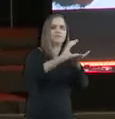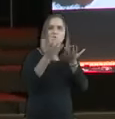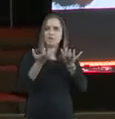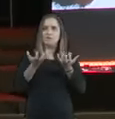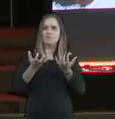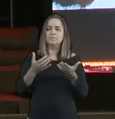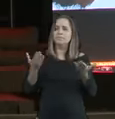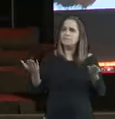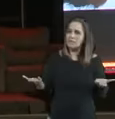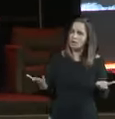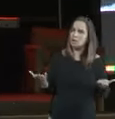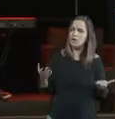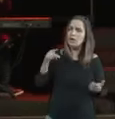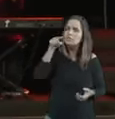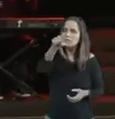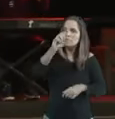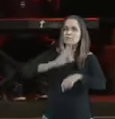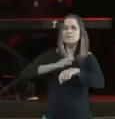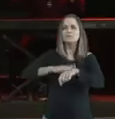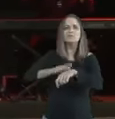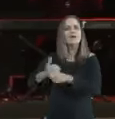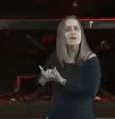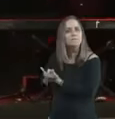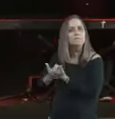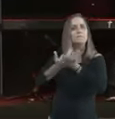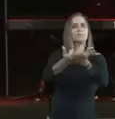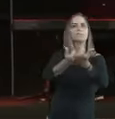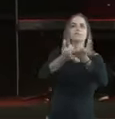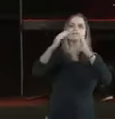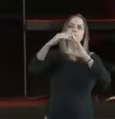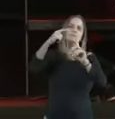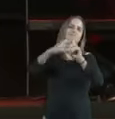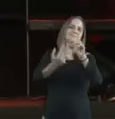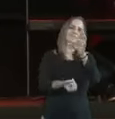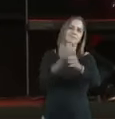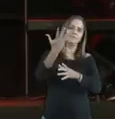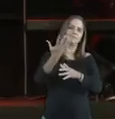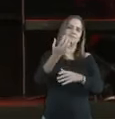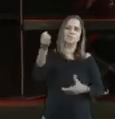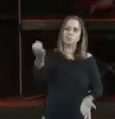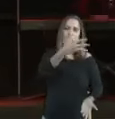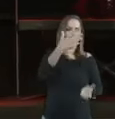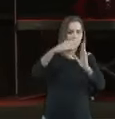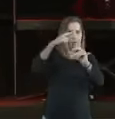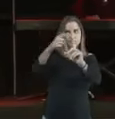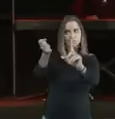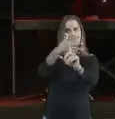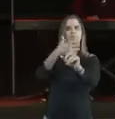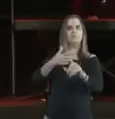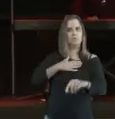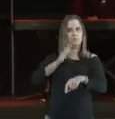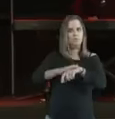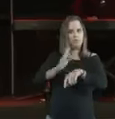igreja. Você. Você vai receber as fotos, relatório. Você vai falar: ó, minha empresa aqui está